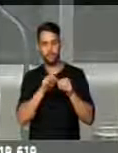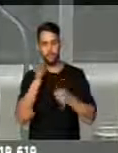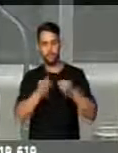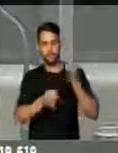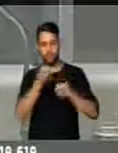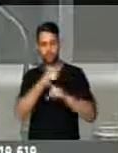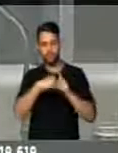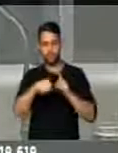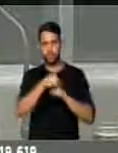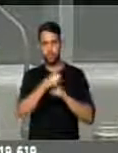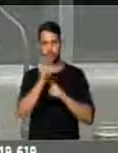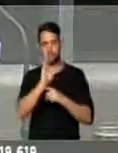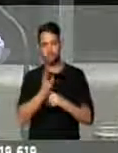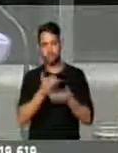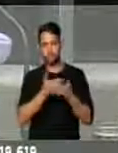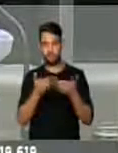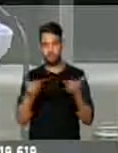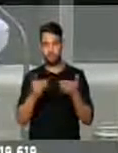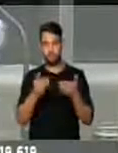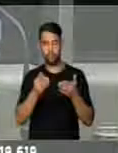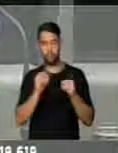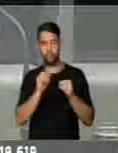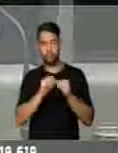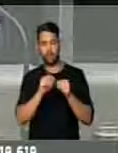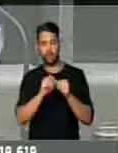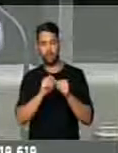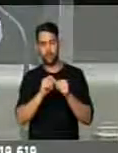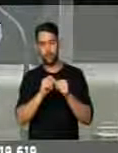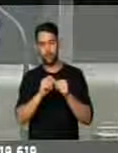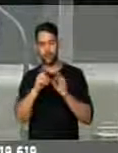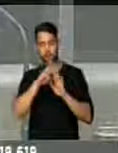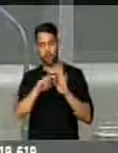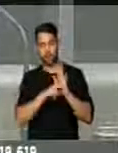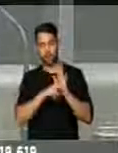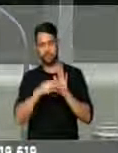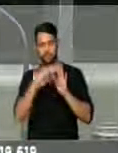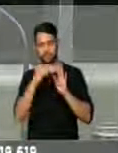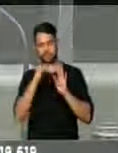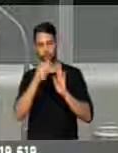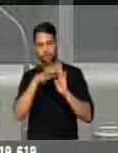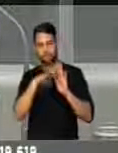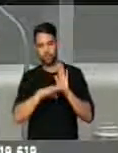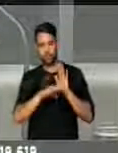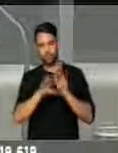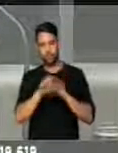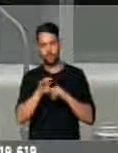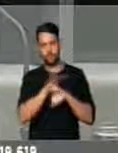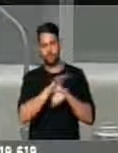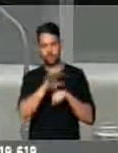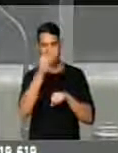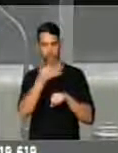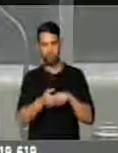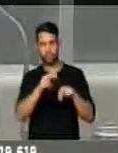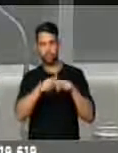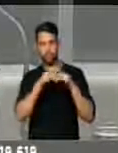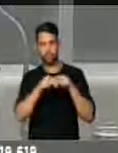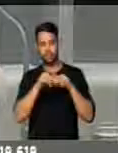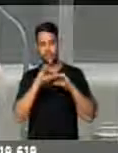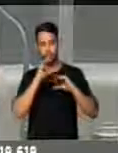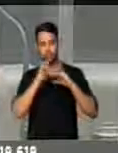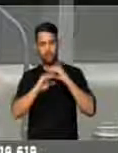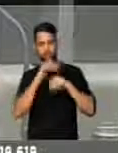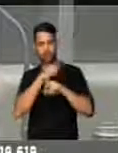justiça social. A regulamentação dos dispositivos constitucionais sobre a